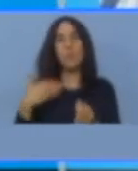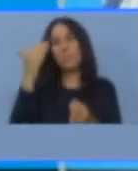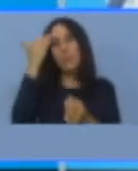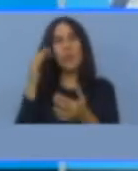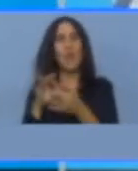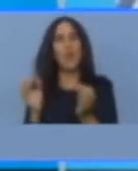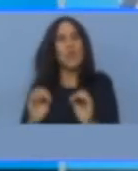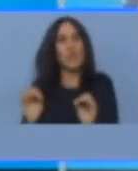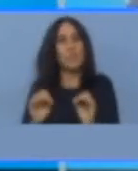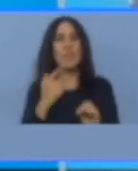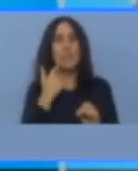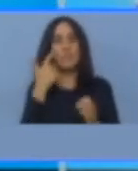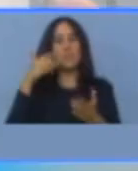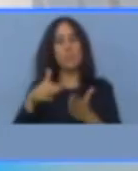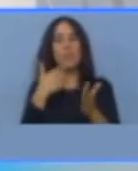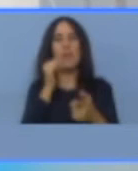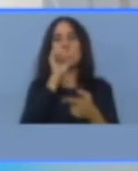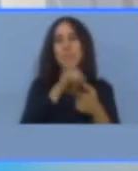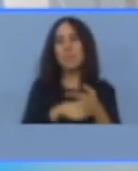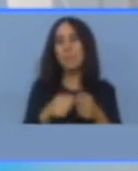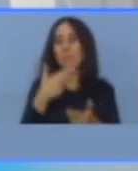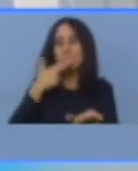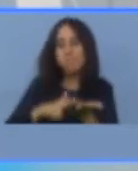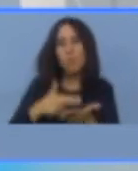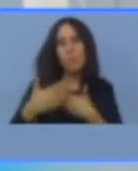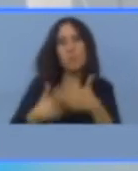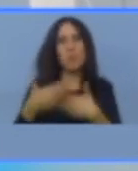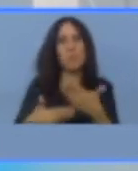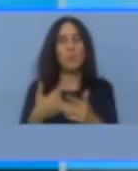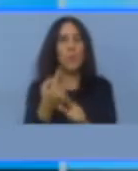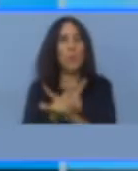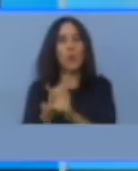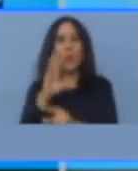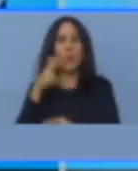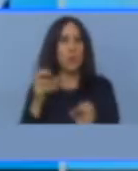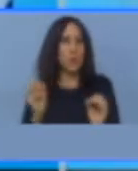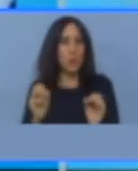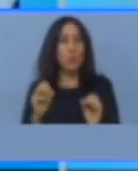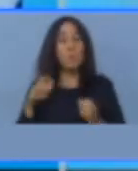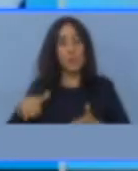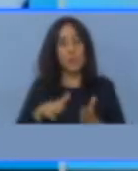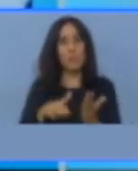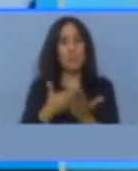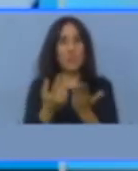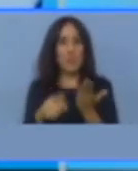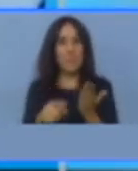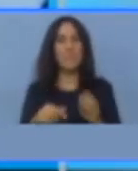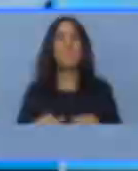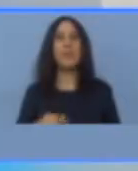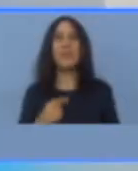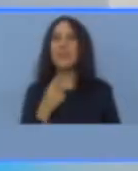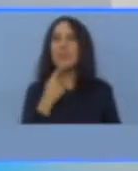seja, estrategicamente diz-se que sim, operacionalmente as coisas depois não acontecem como estrategicamente são propostas. E há aquela